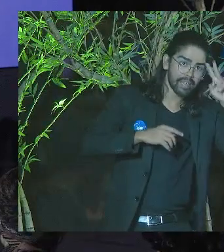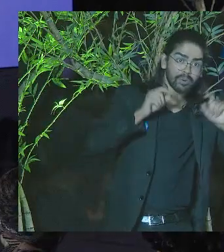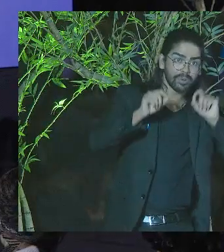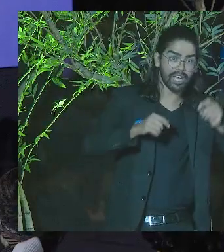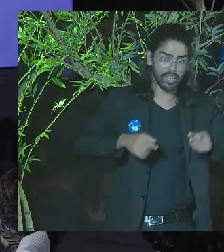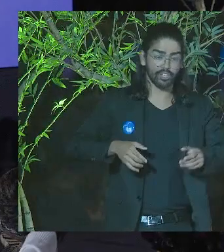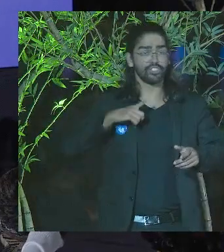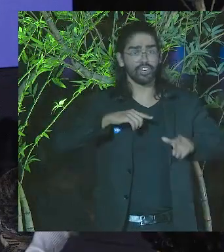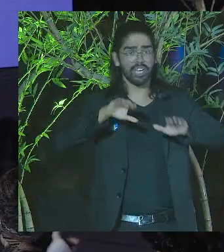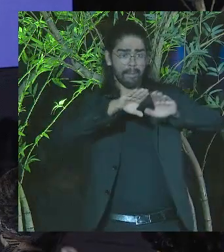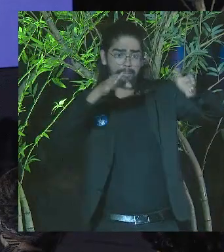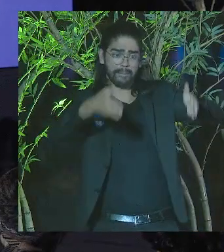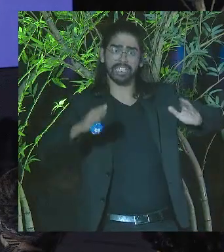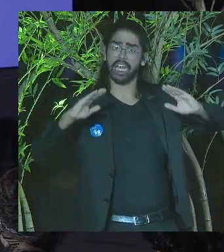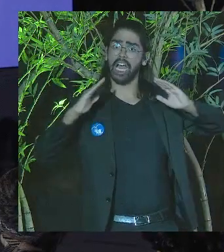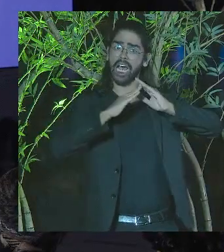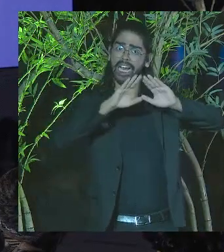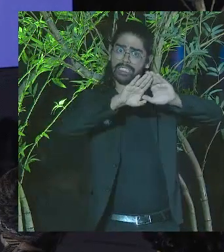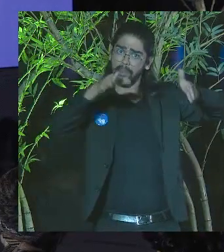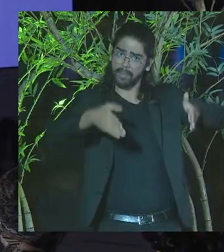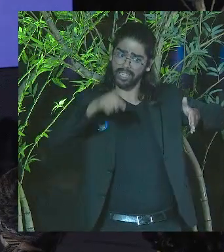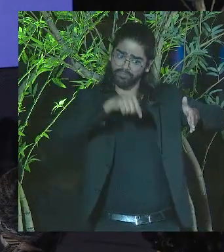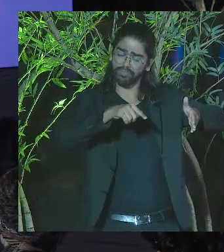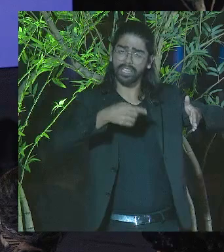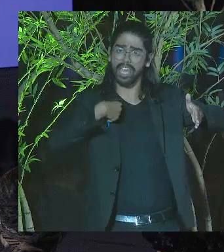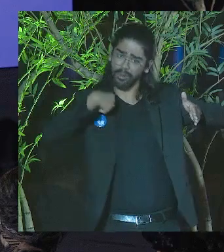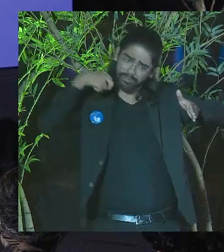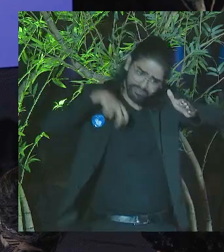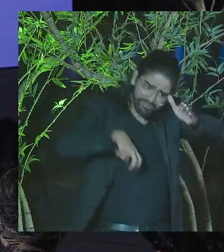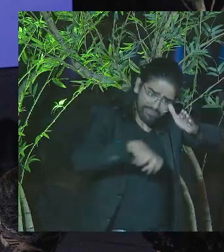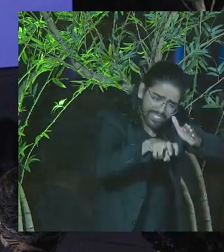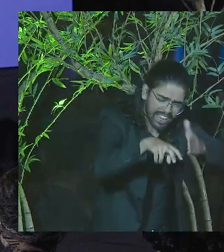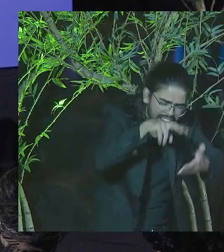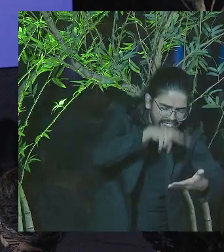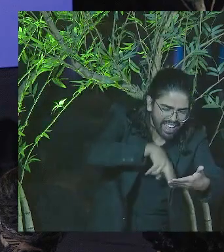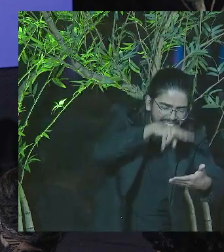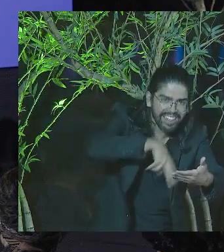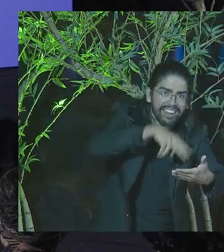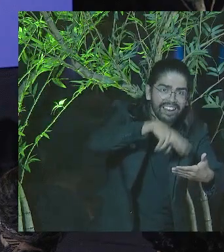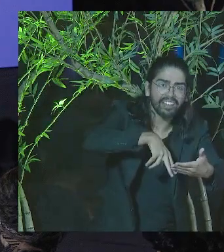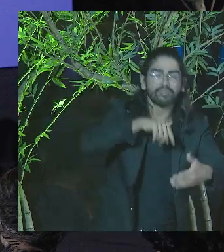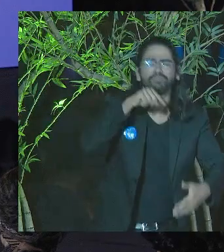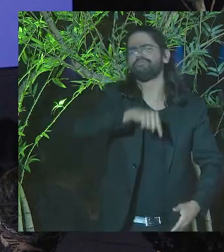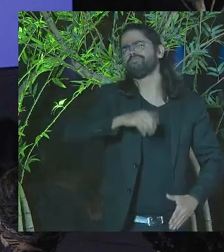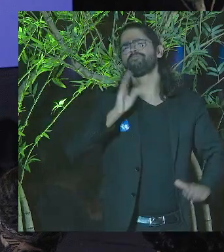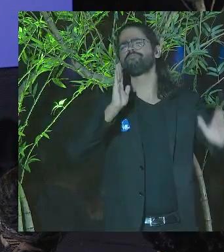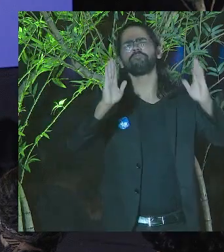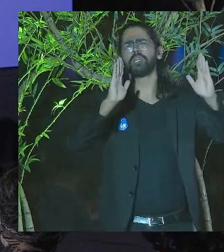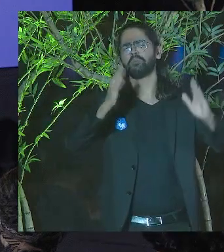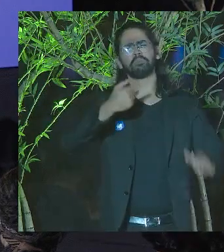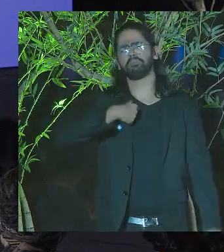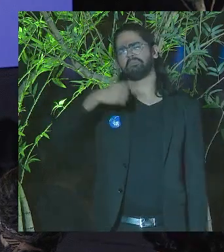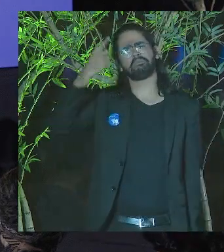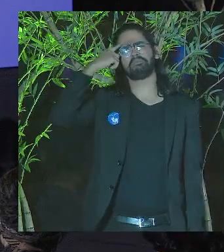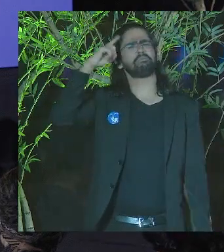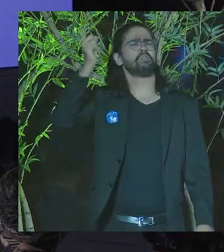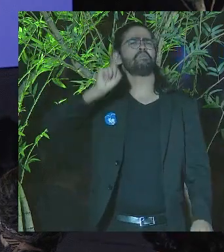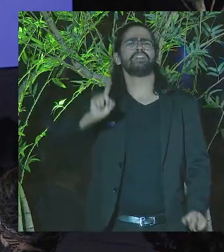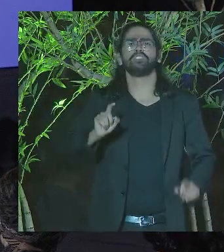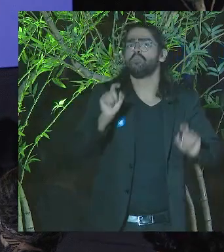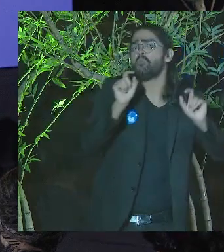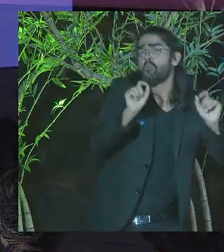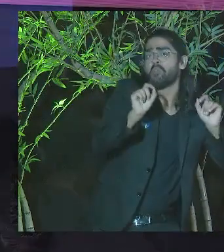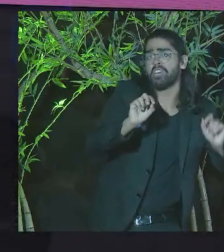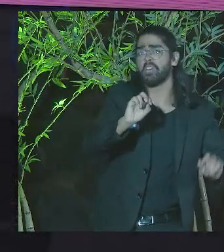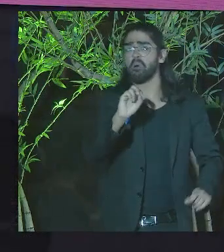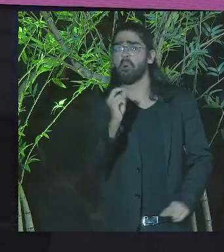mesa, que é a introdução do meu livro também. E de uma época em que eu não sabia exatamente quando e o que eu